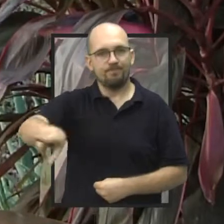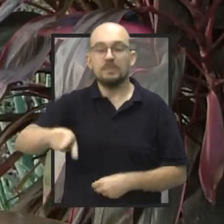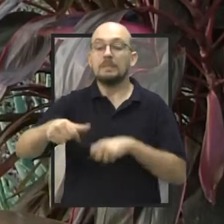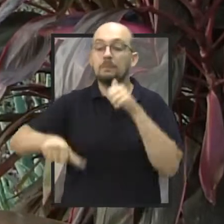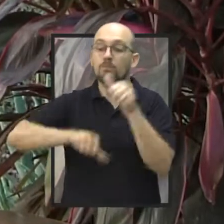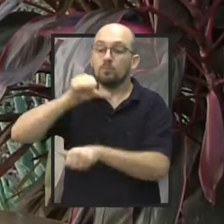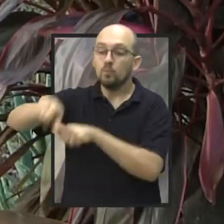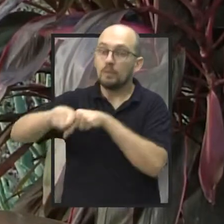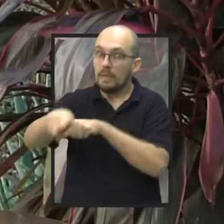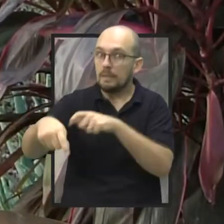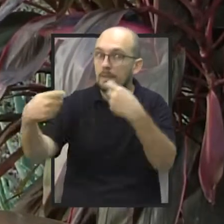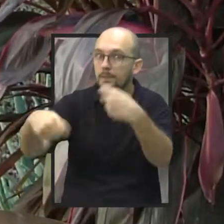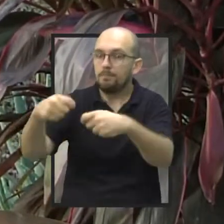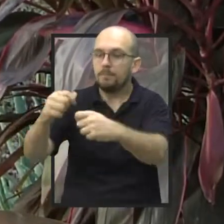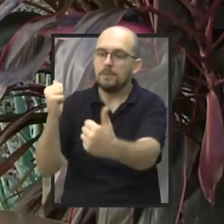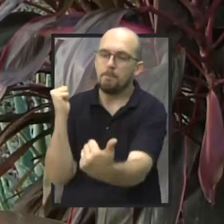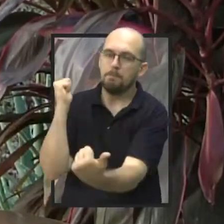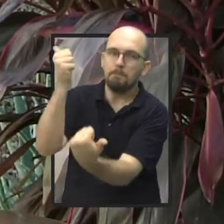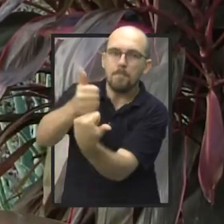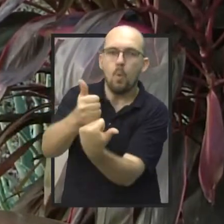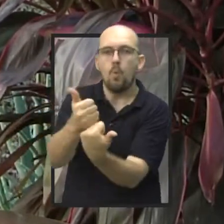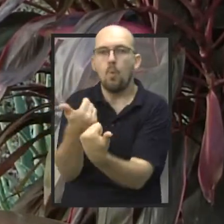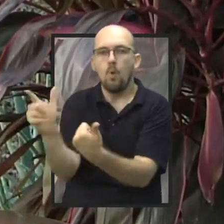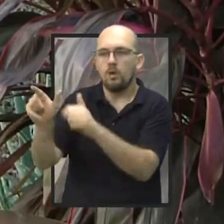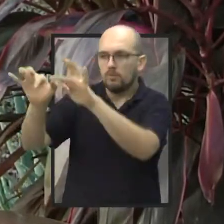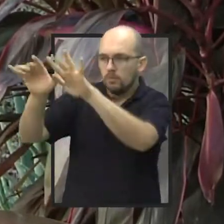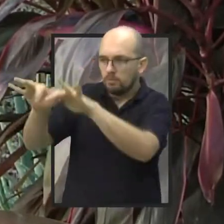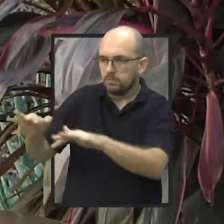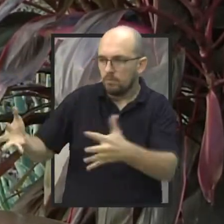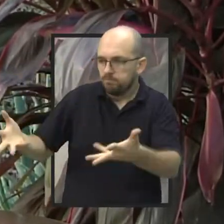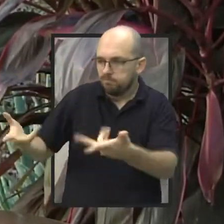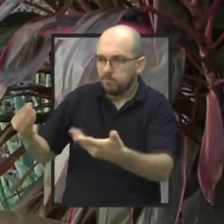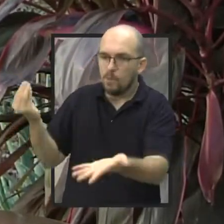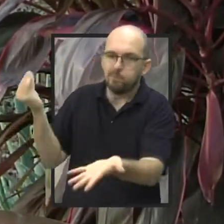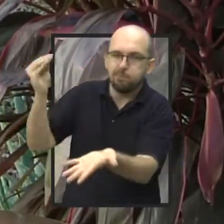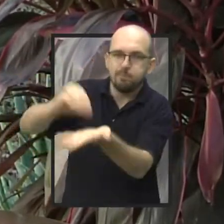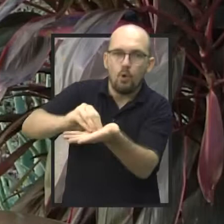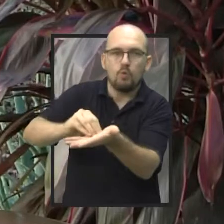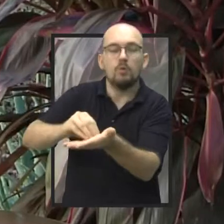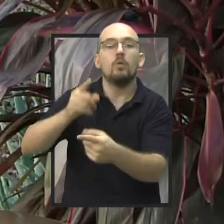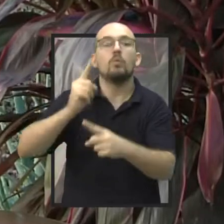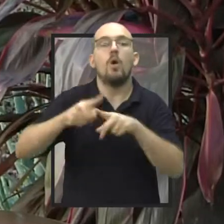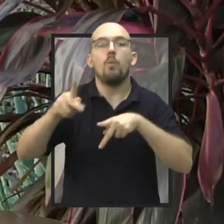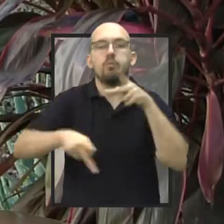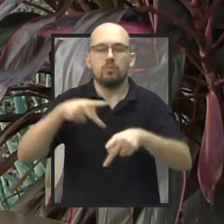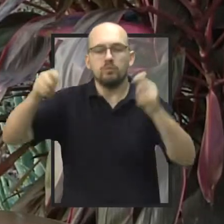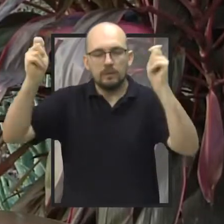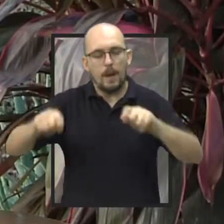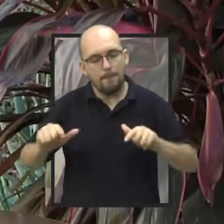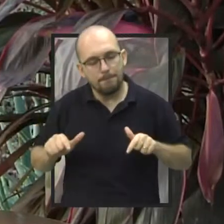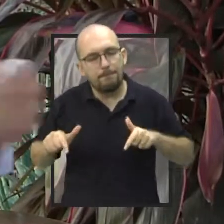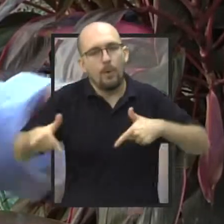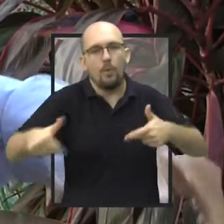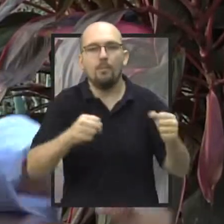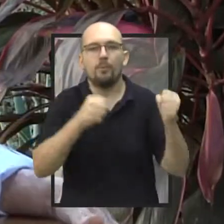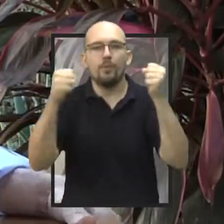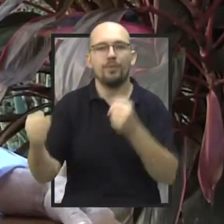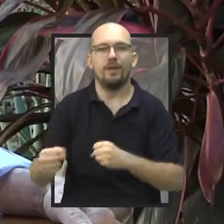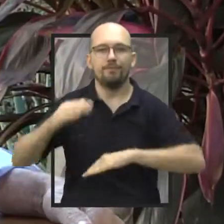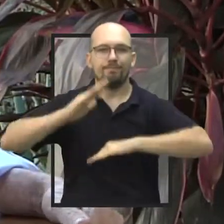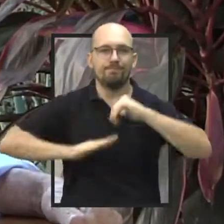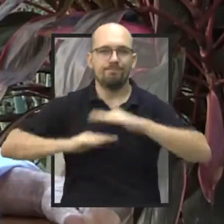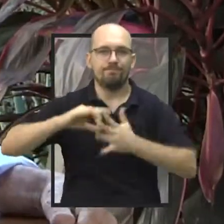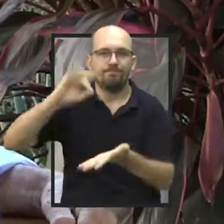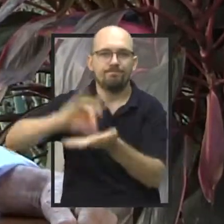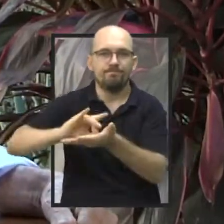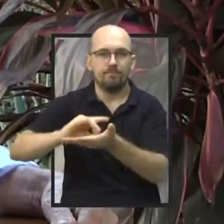modificar. Há necessidade de modificar para que o povo possa exercer o seu poder. E quando ela diz, lá